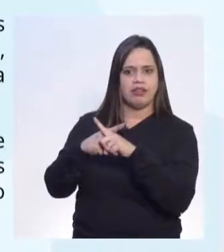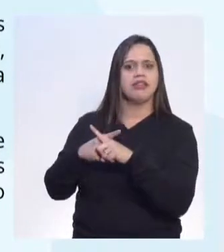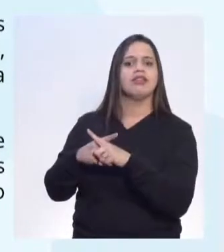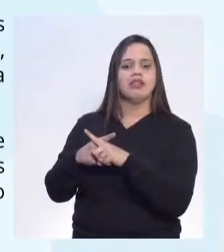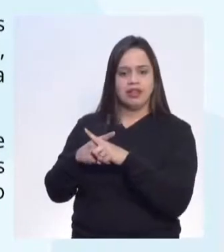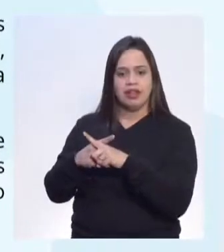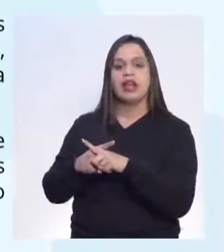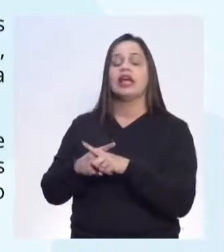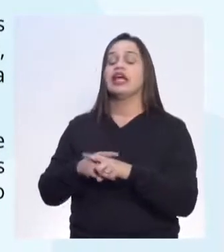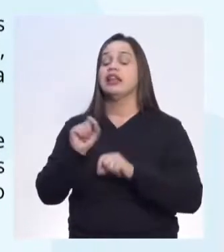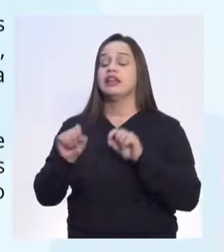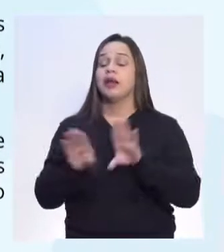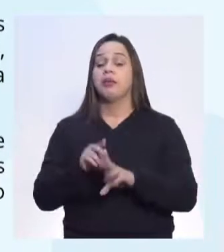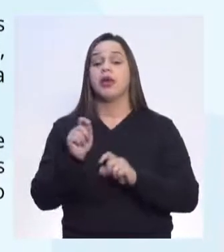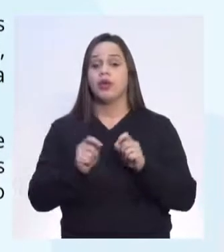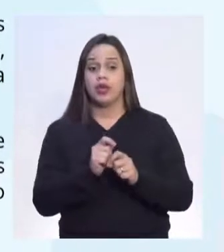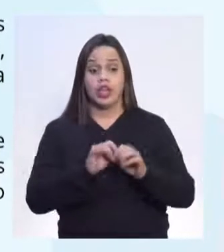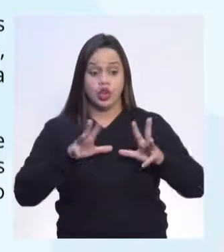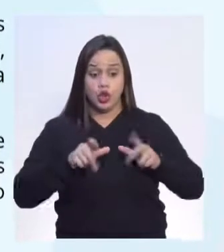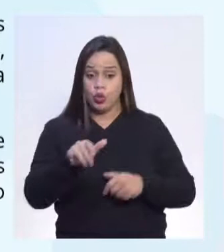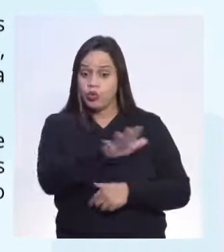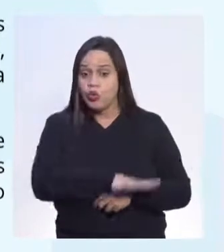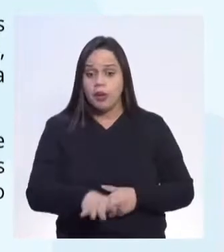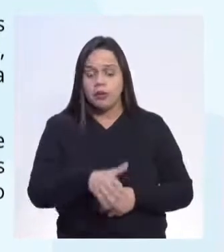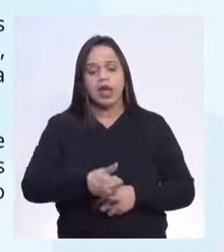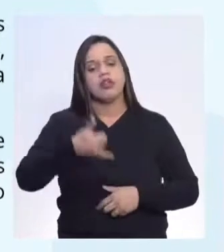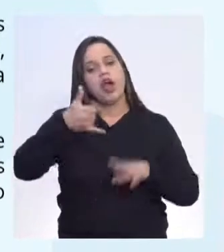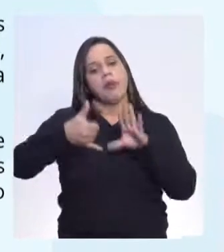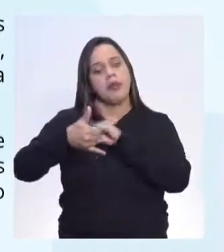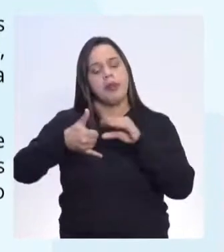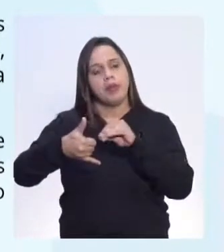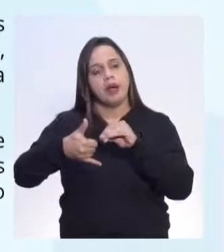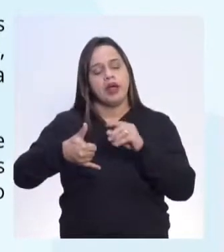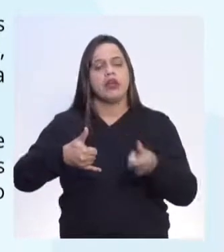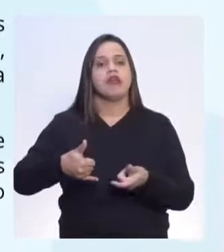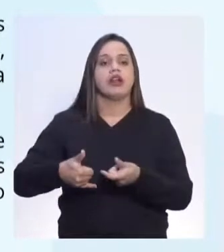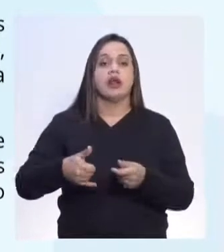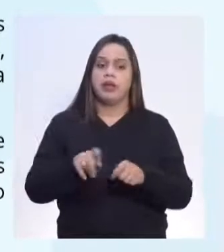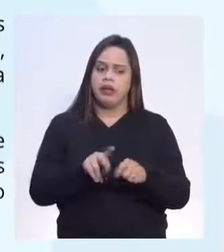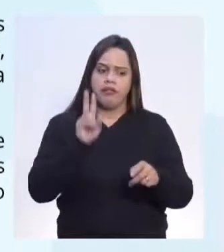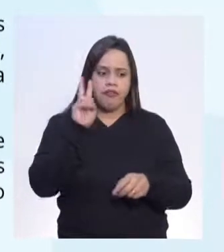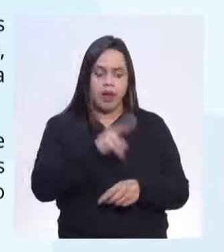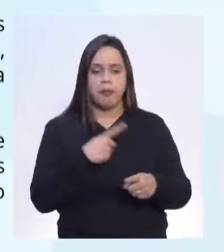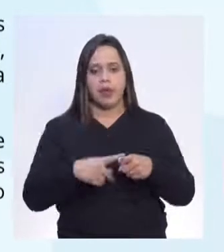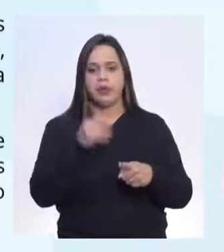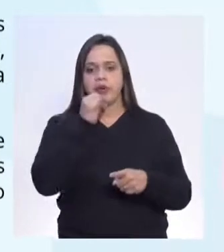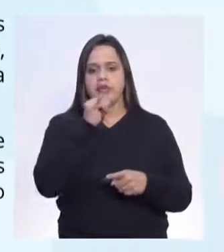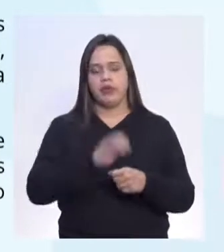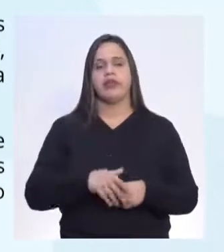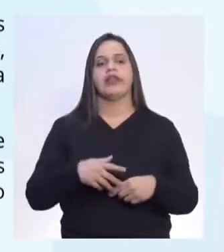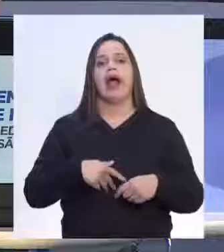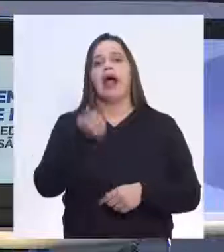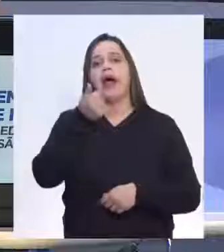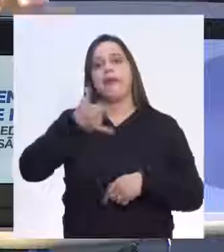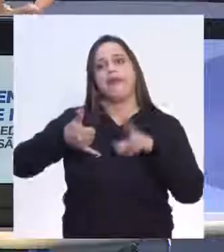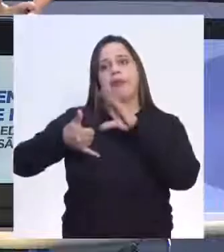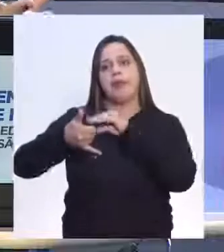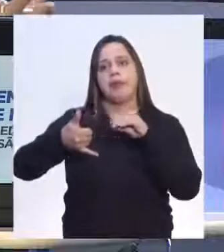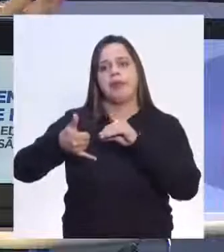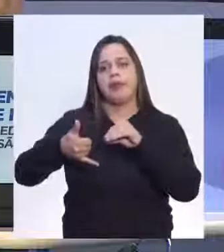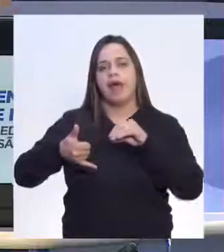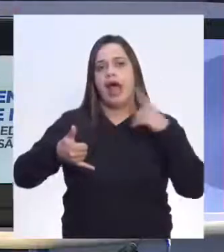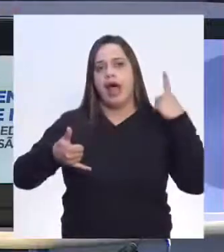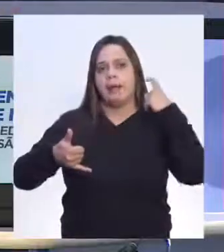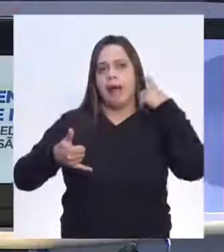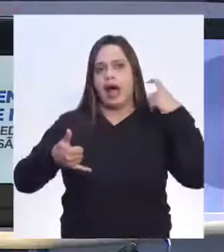controlar o ambiente de gravação. Presta bastante atenção. Não vá gravar lá na garagem da sua casa para passar aquela moto e atrapalhar a sua